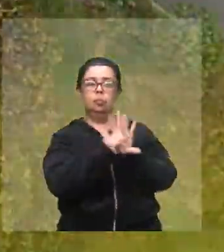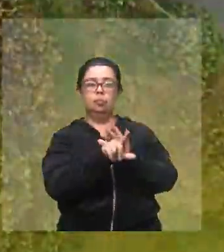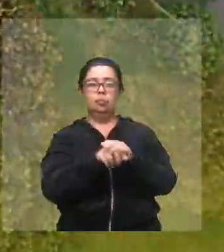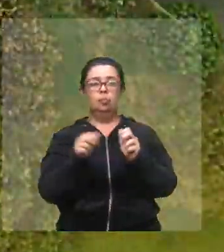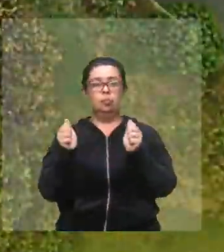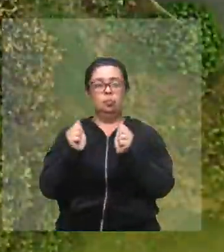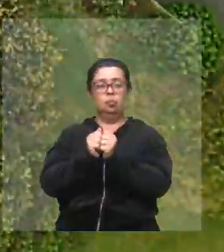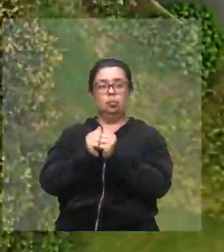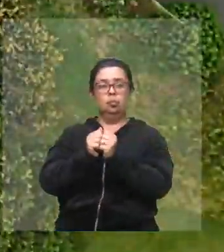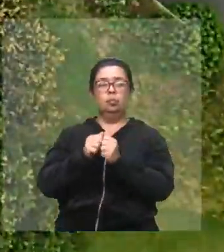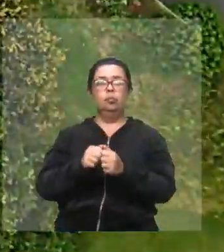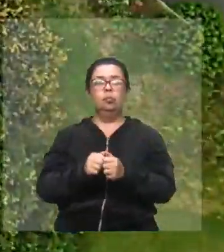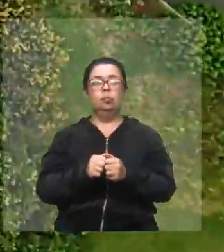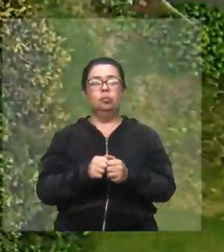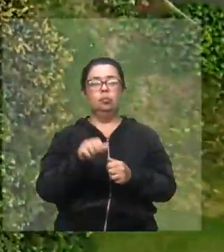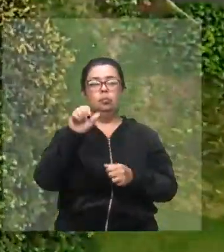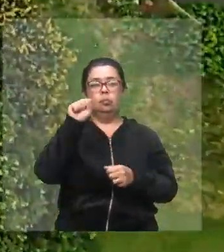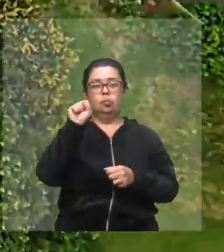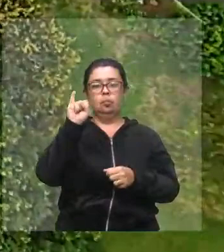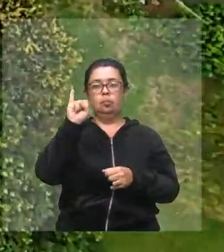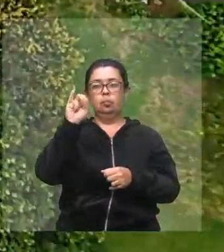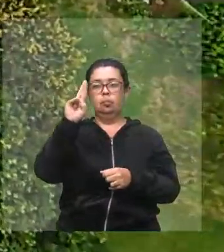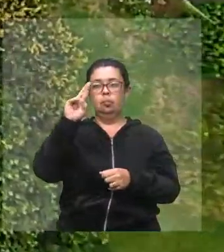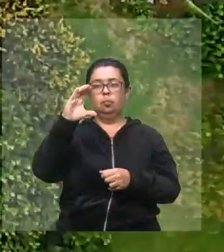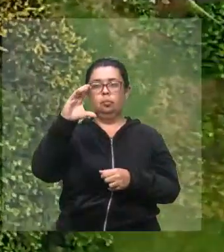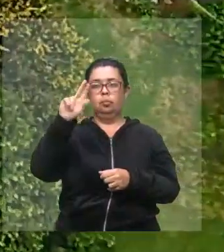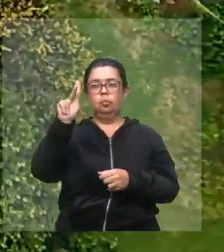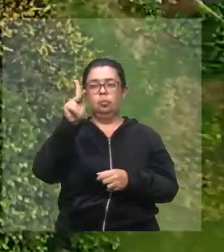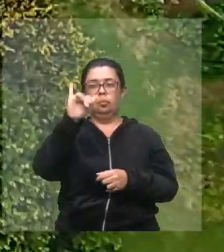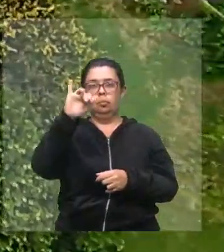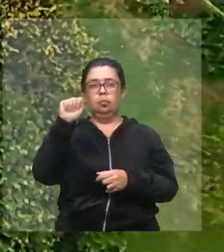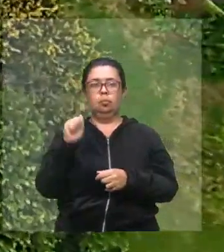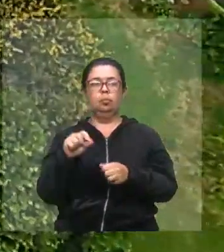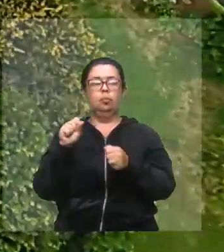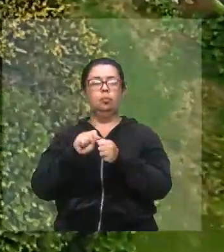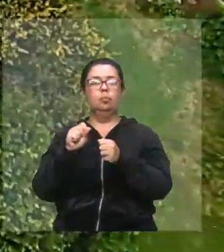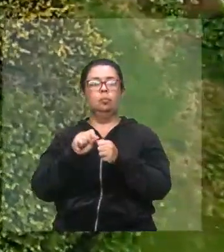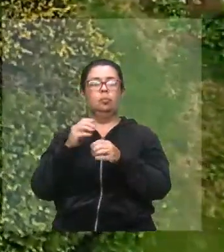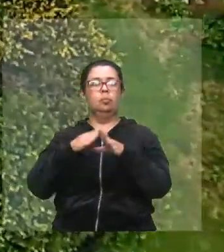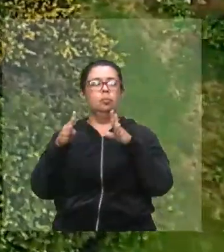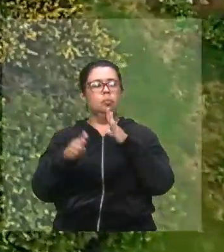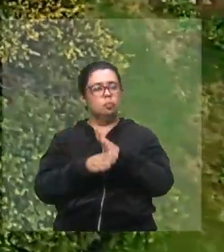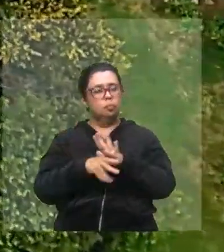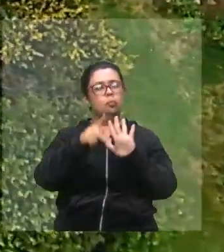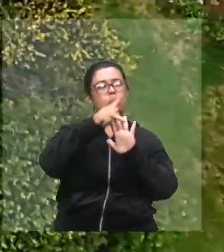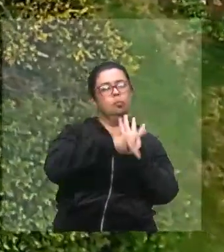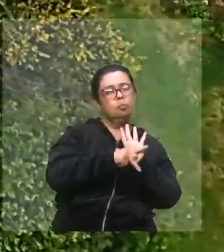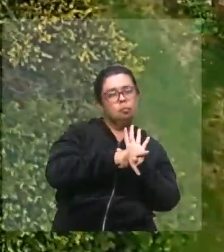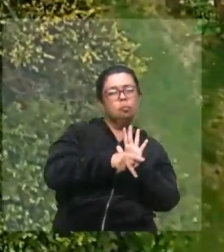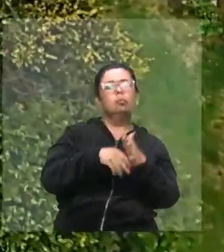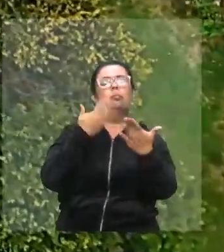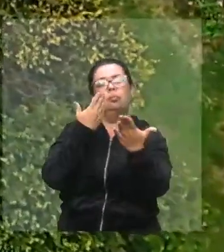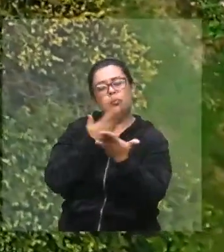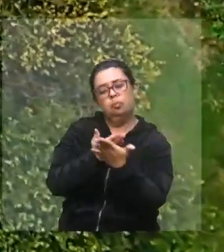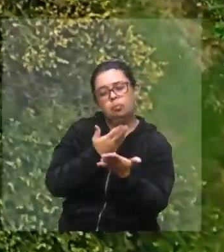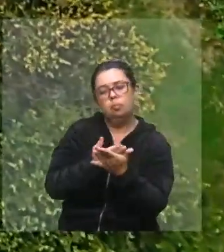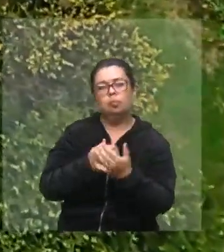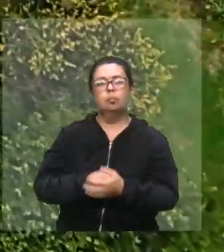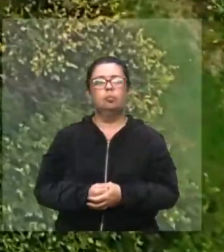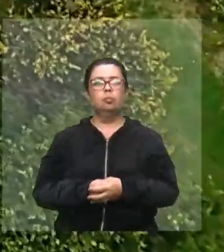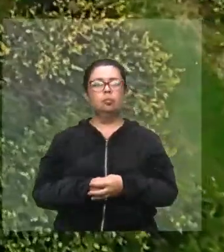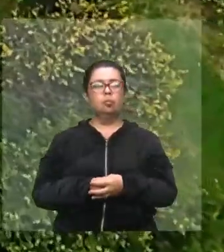vereador Fernando Sirkia. Aí a gente fez todo o plano de ação, plano de elaboração. Então,